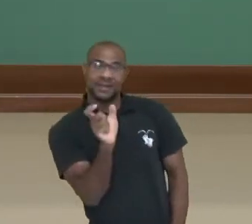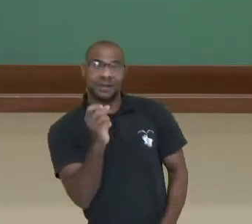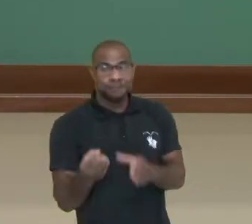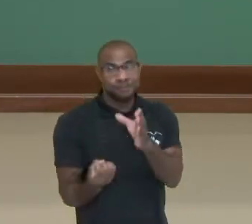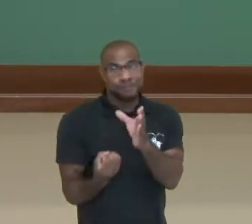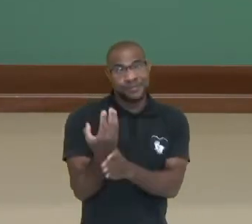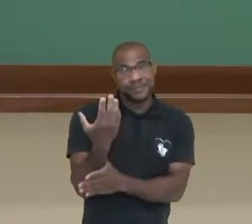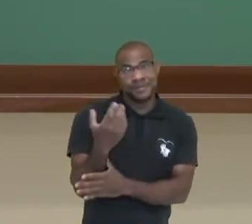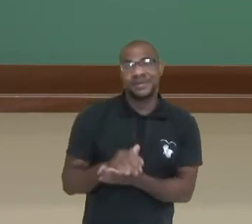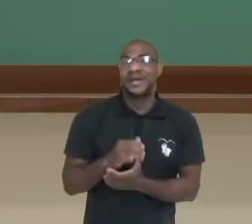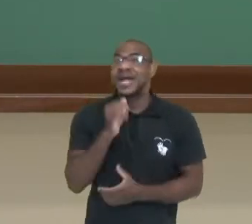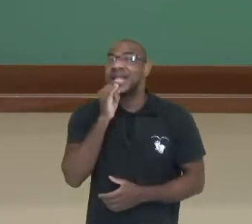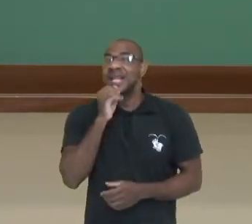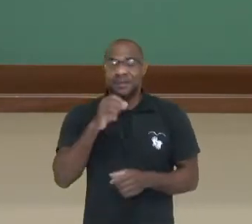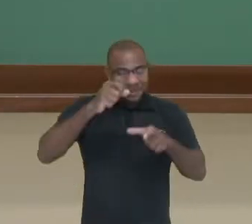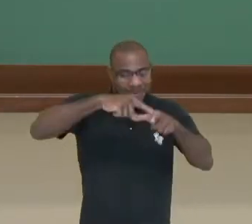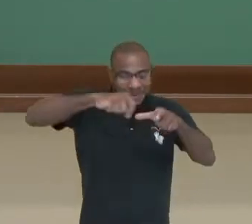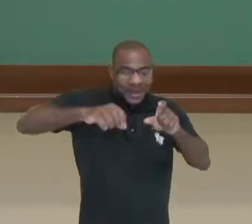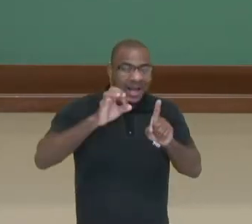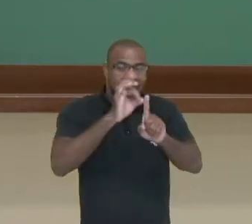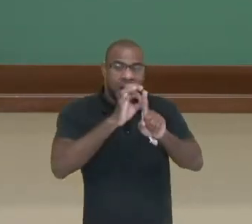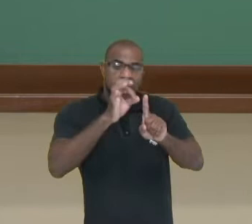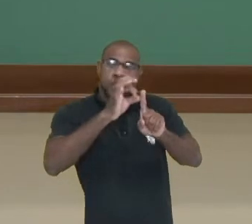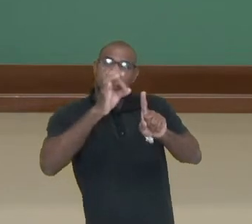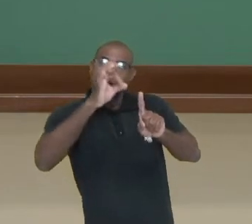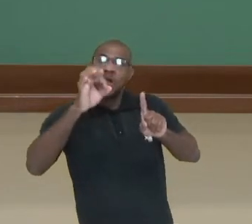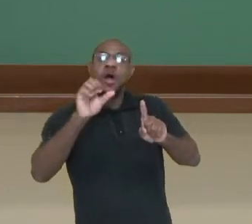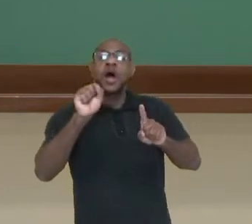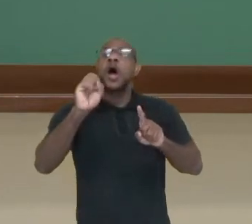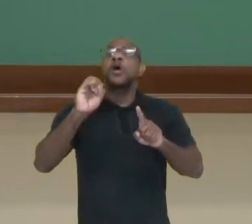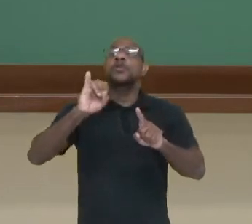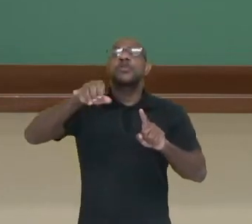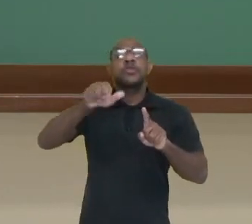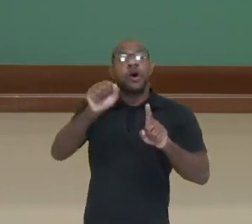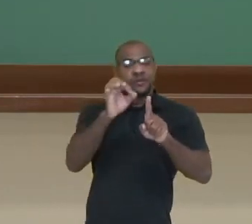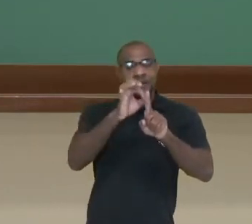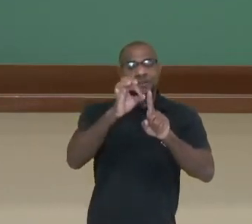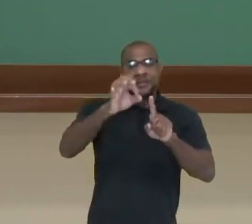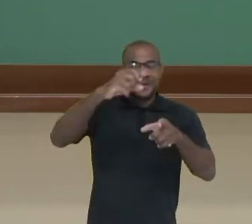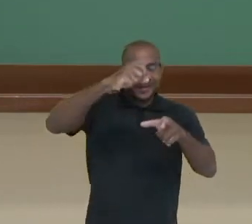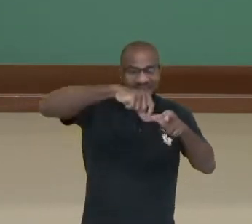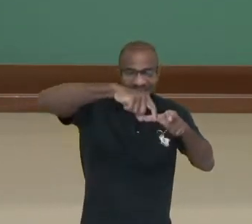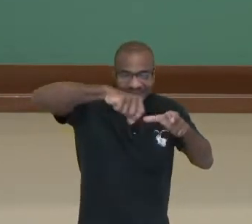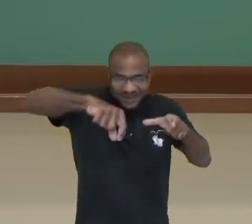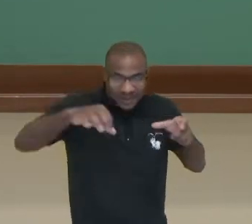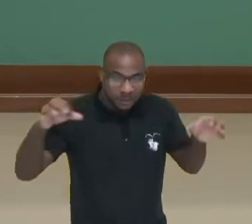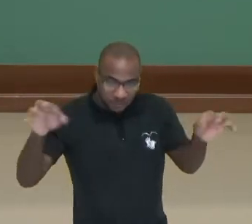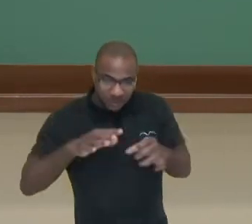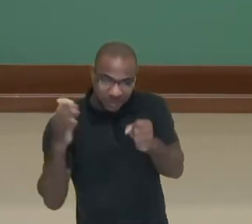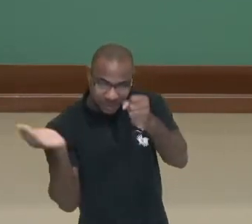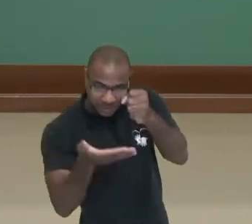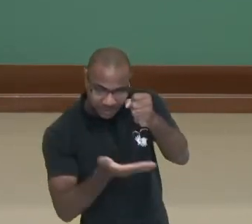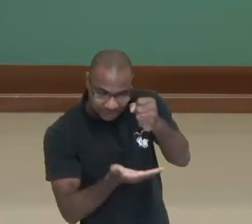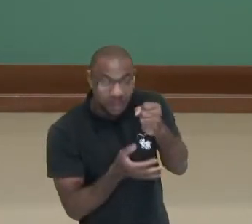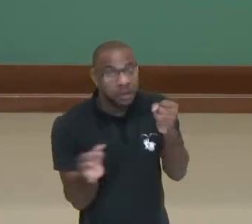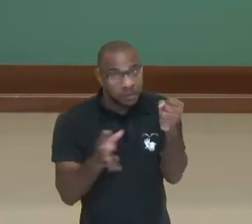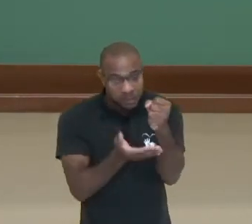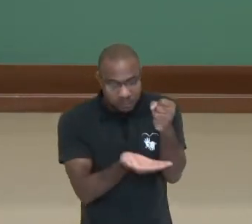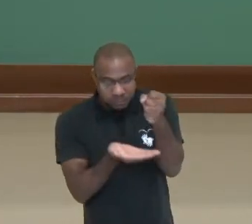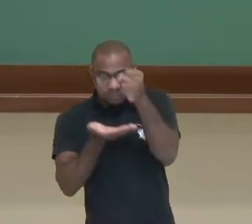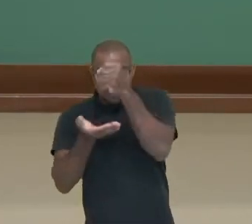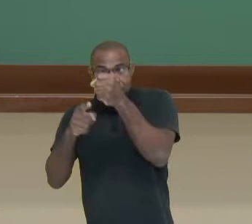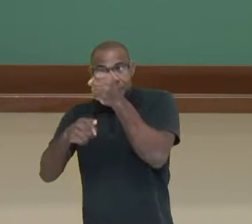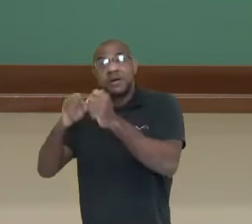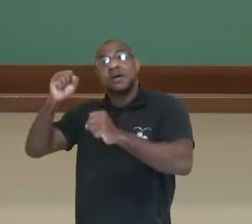pegasse o cultivo da soja, beleza, foi lá, plantou soja, colheu soja. Essa soja colhida vai